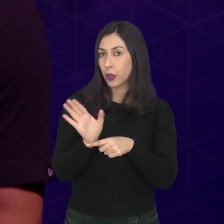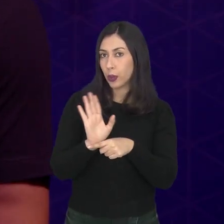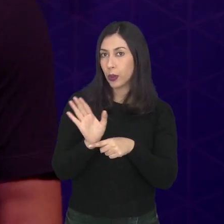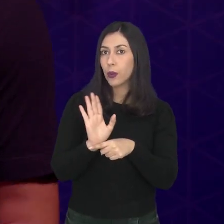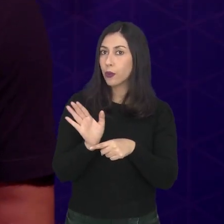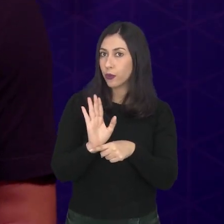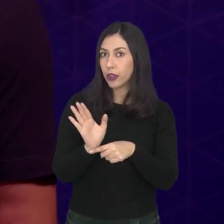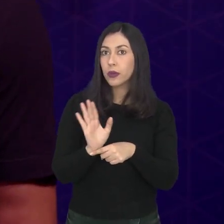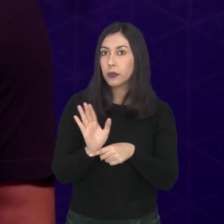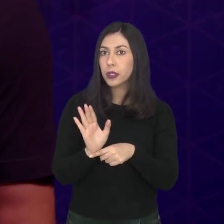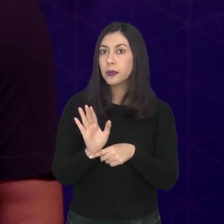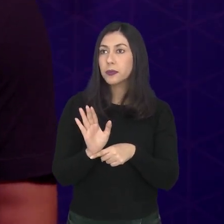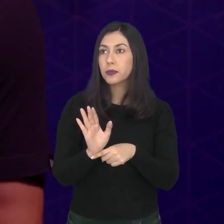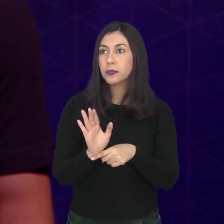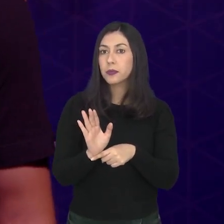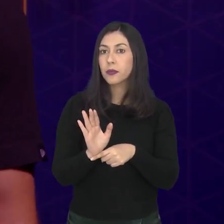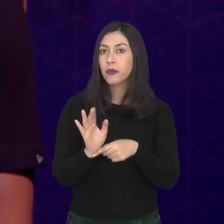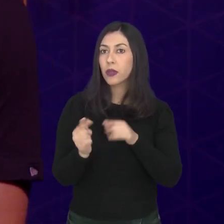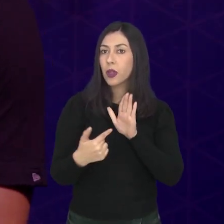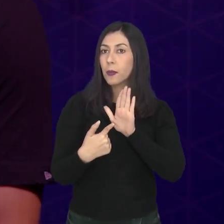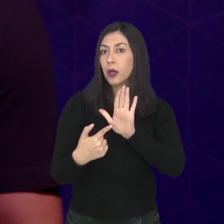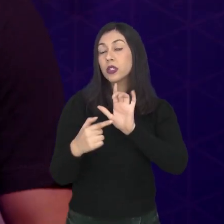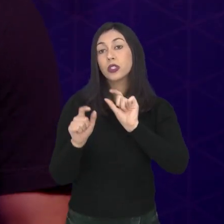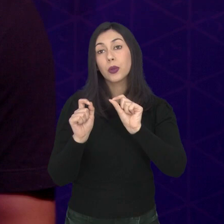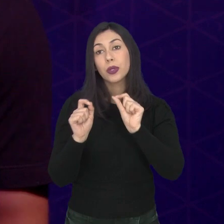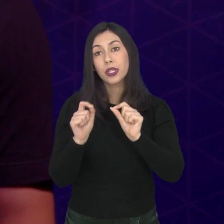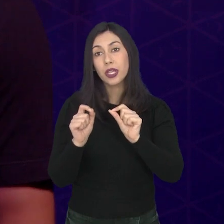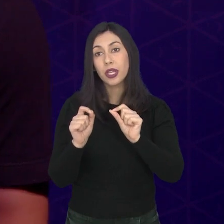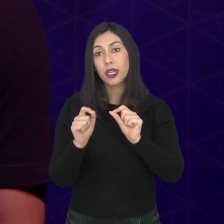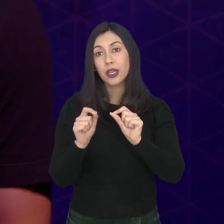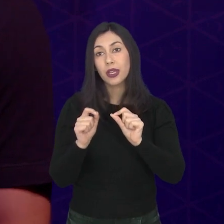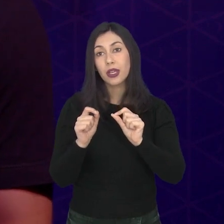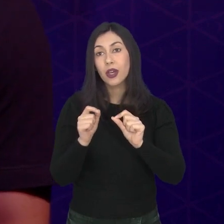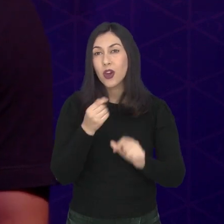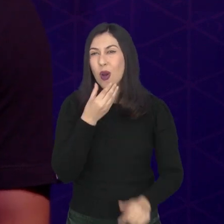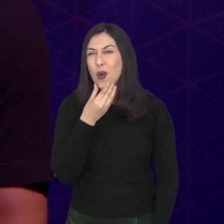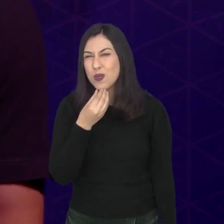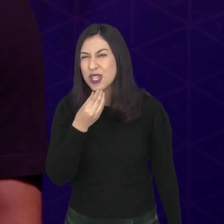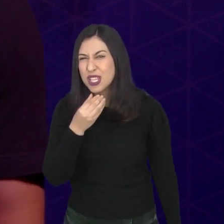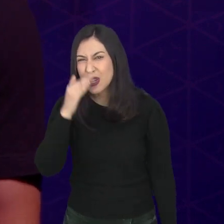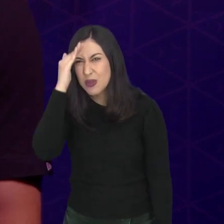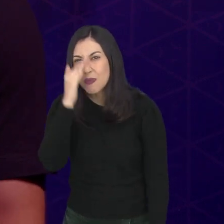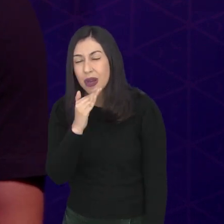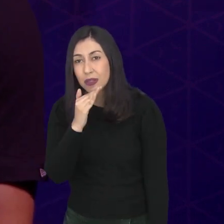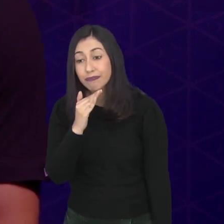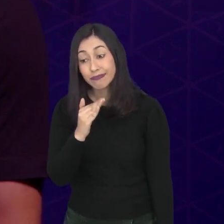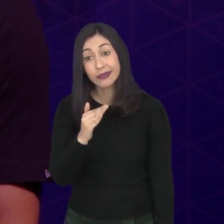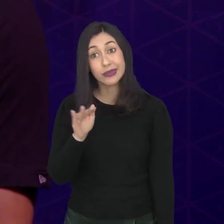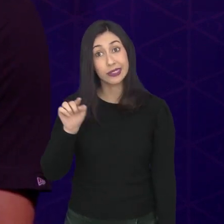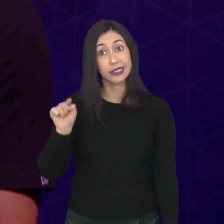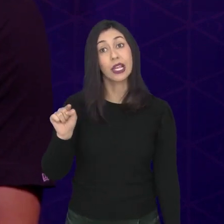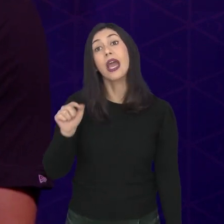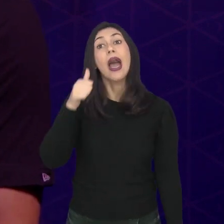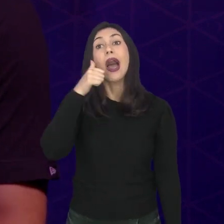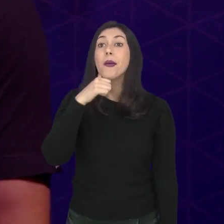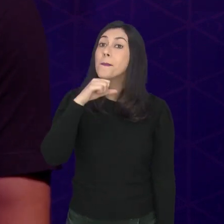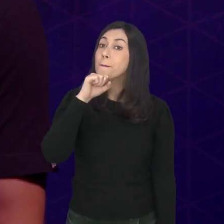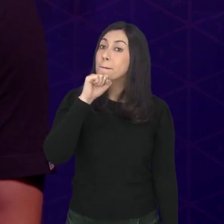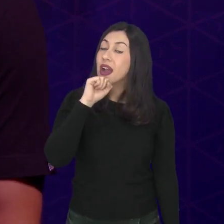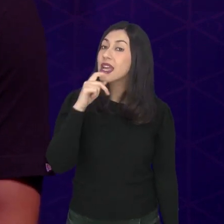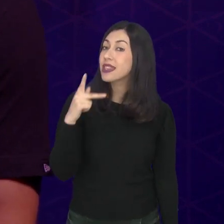Silêncio, né, a mãe do menininho, ela trabalha, fora e tal, e ela é mãe solo,